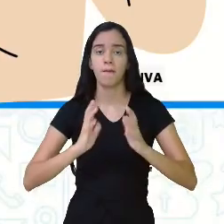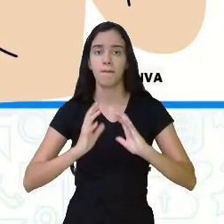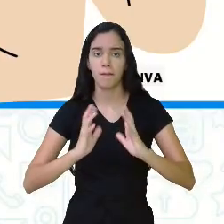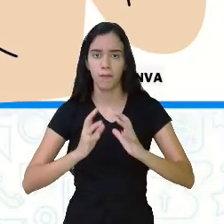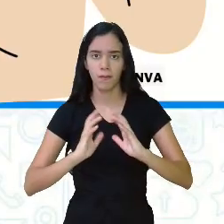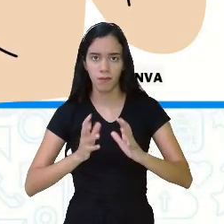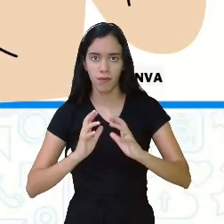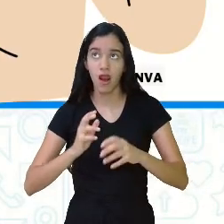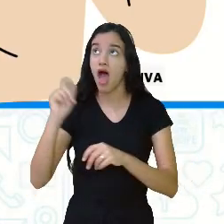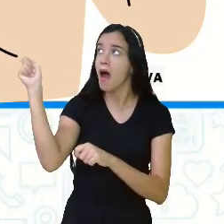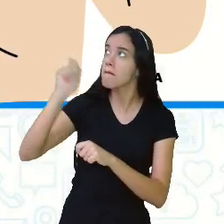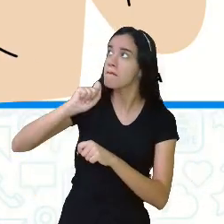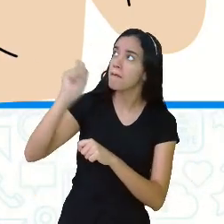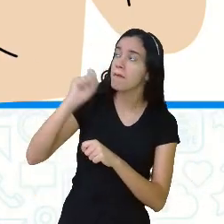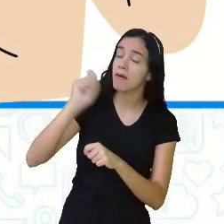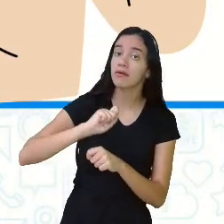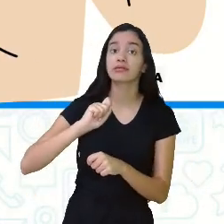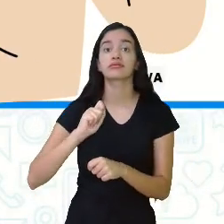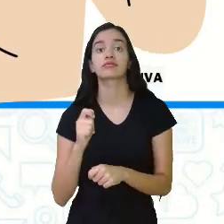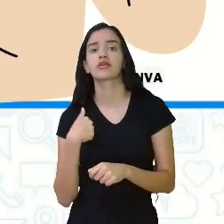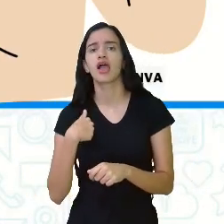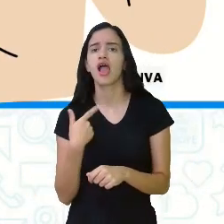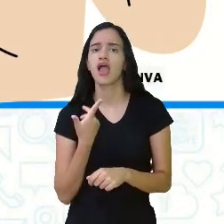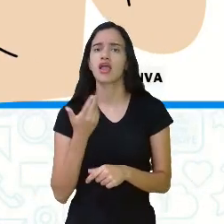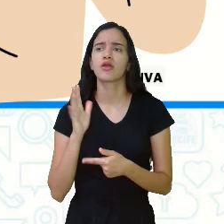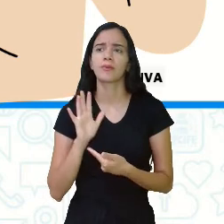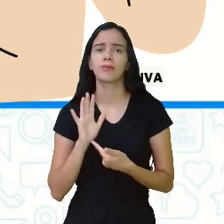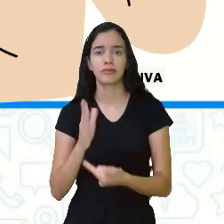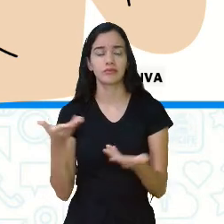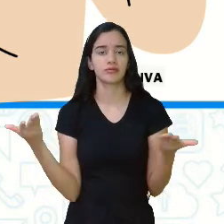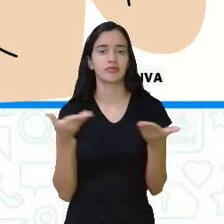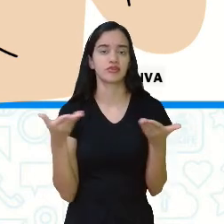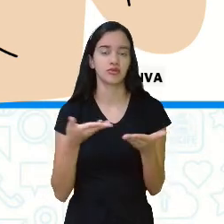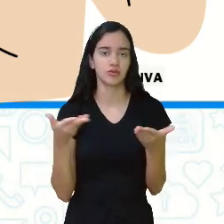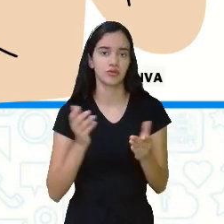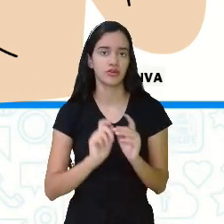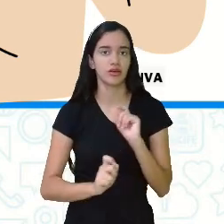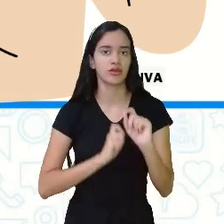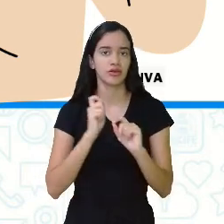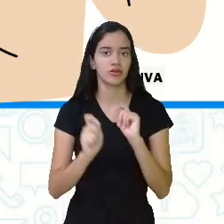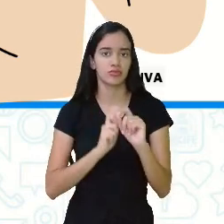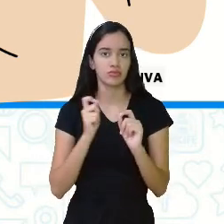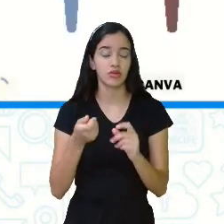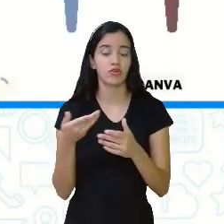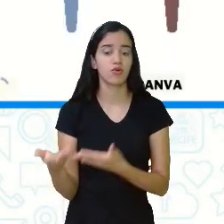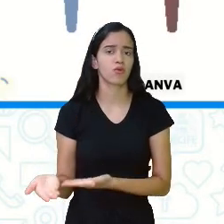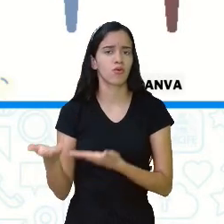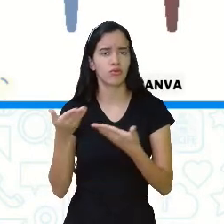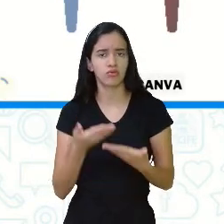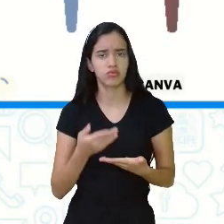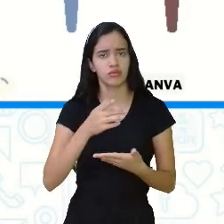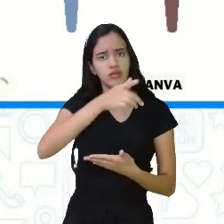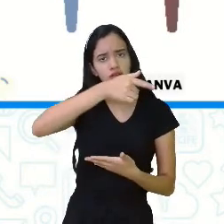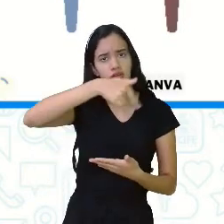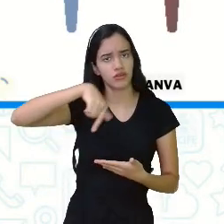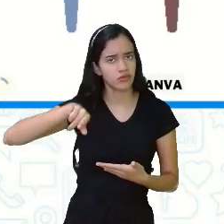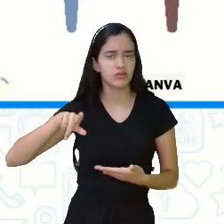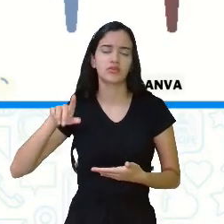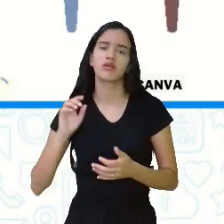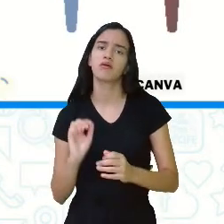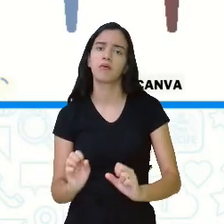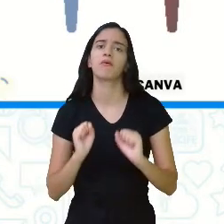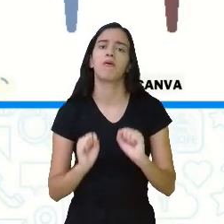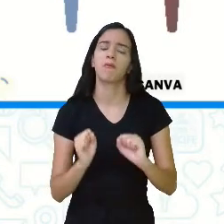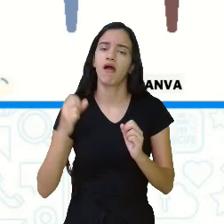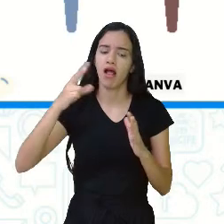papagaio, peão. Tá certo? Então, o que eu deixo para vocês hoje é um convite para que vocês